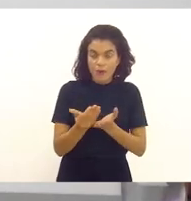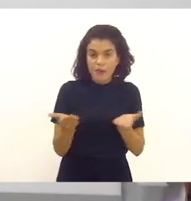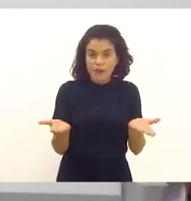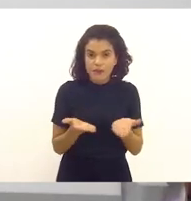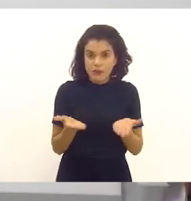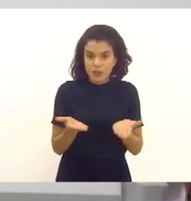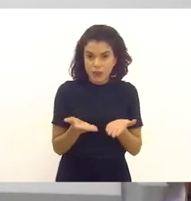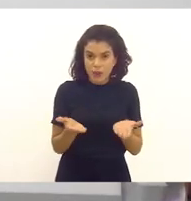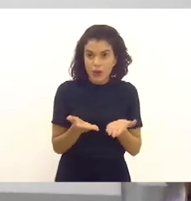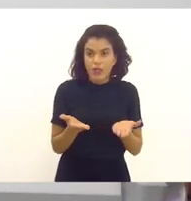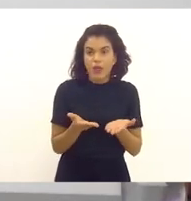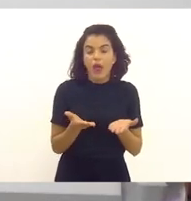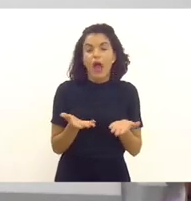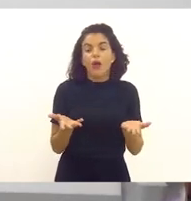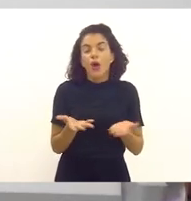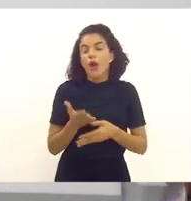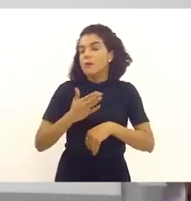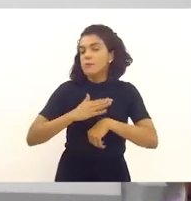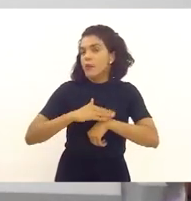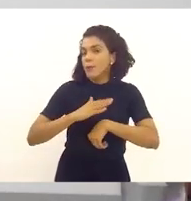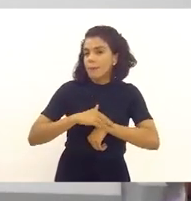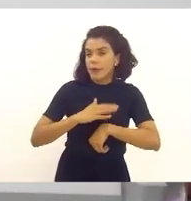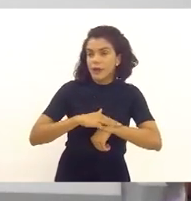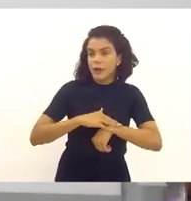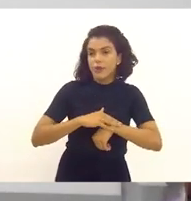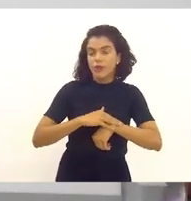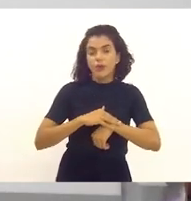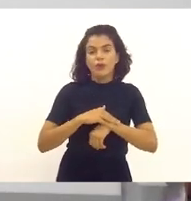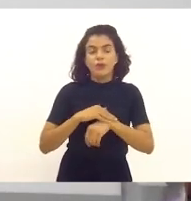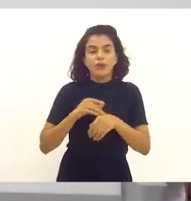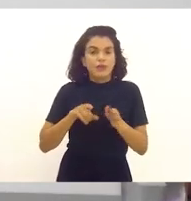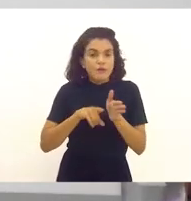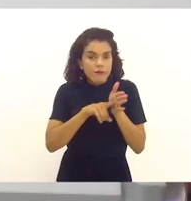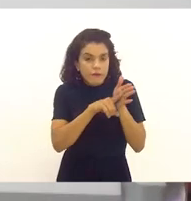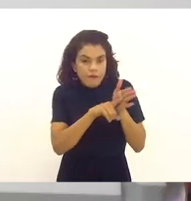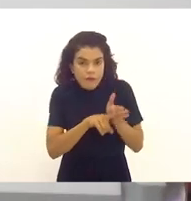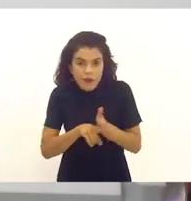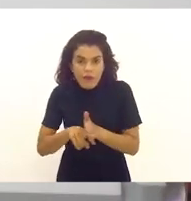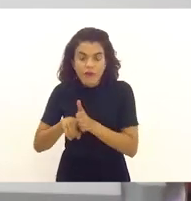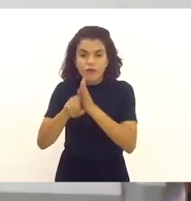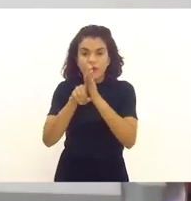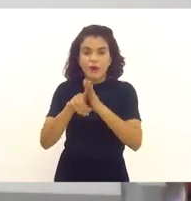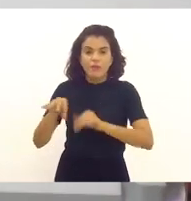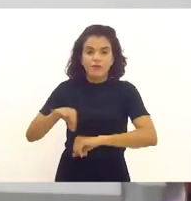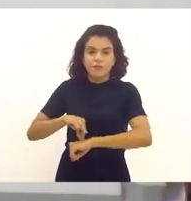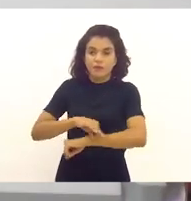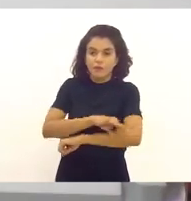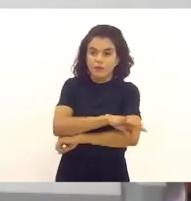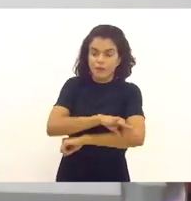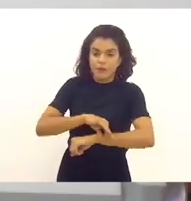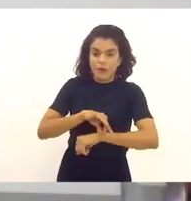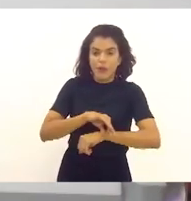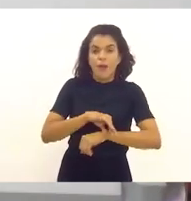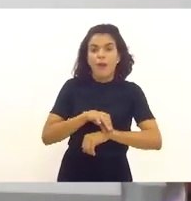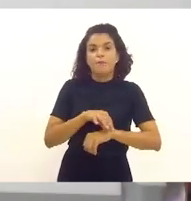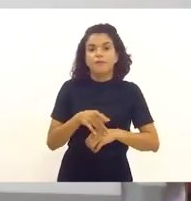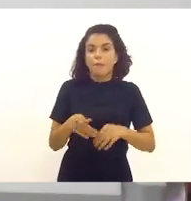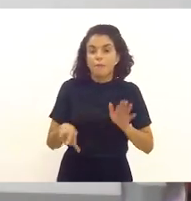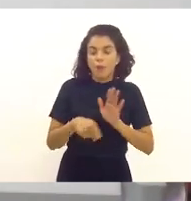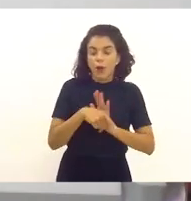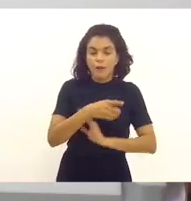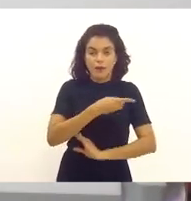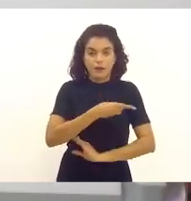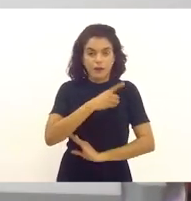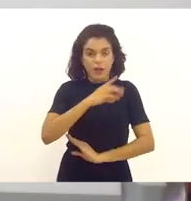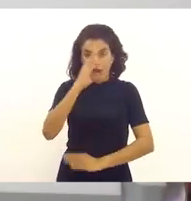estamos na fase de verificar toda a planta base da delegacia então a gente